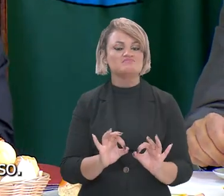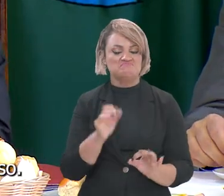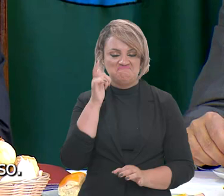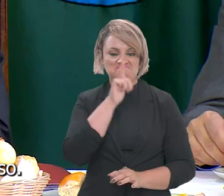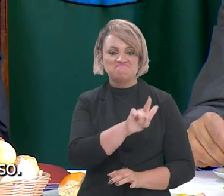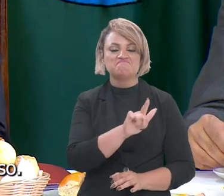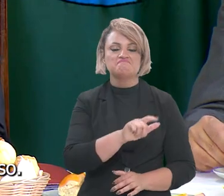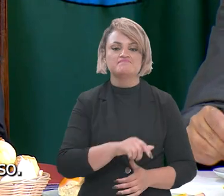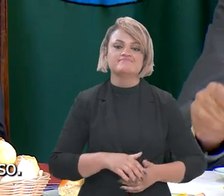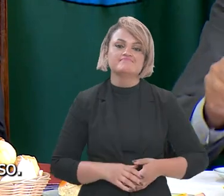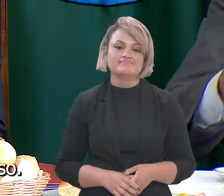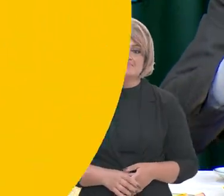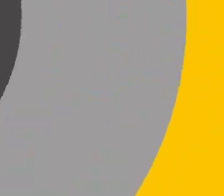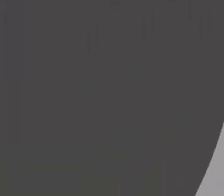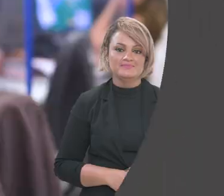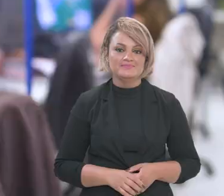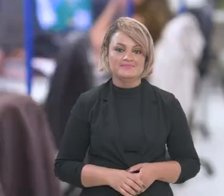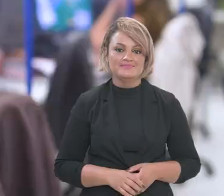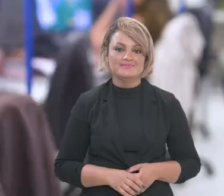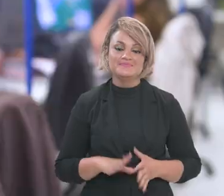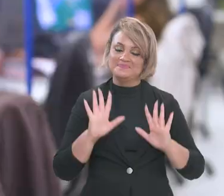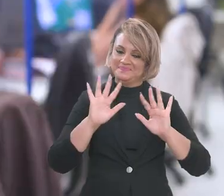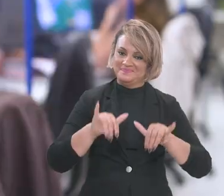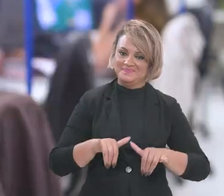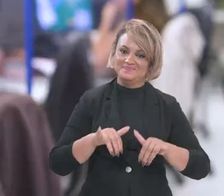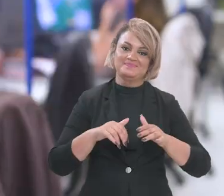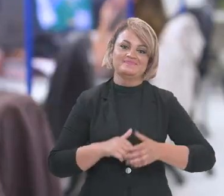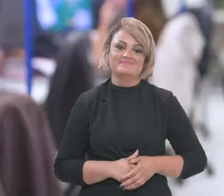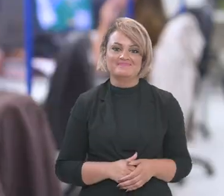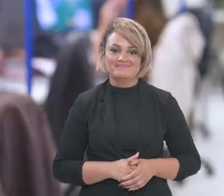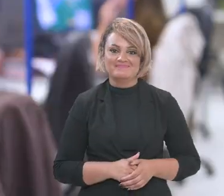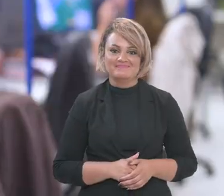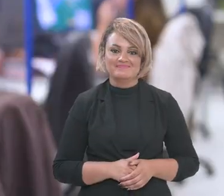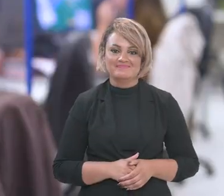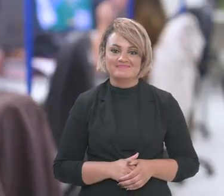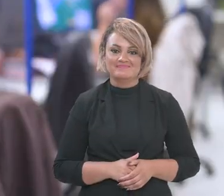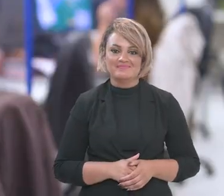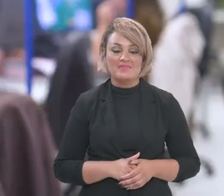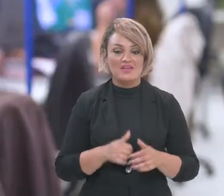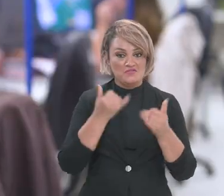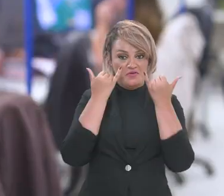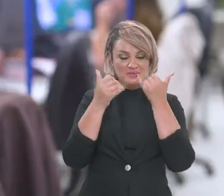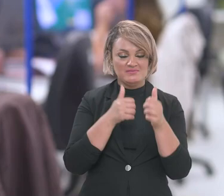que nós vamos conseguir sucesso. E o Ponto Gov de hoje fica por aqui.